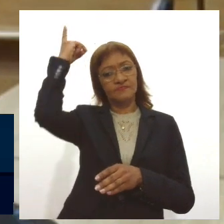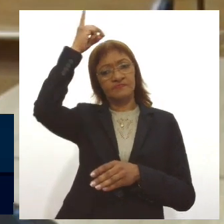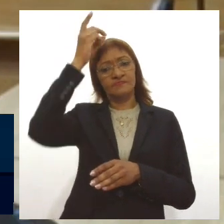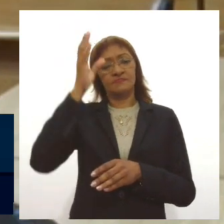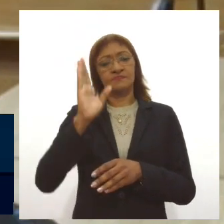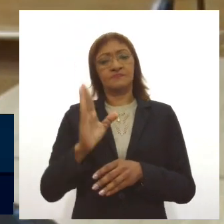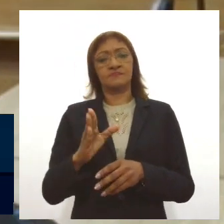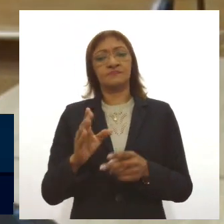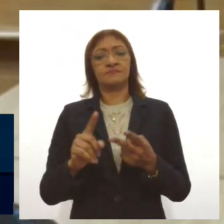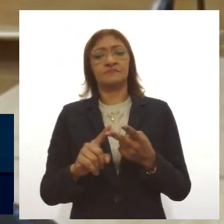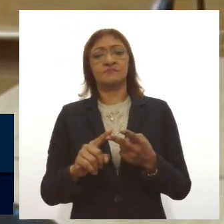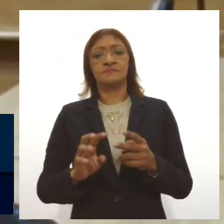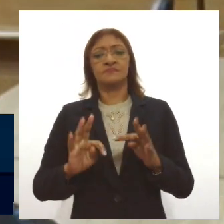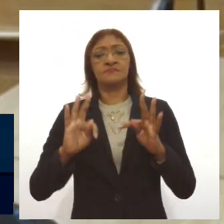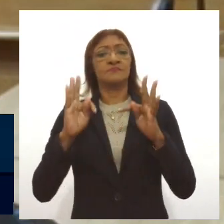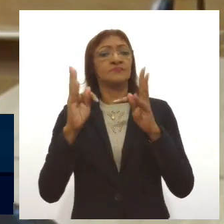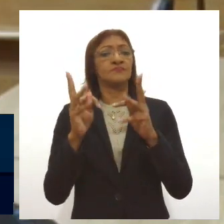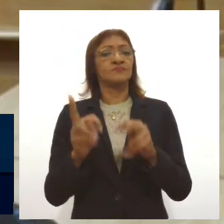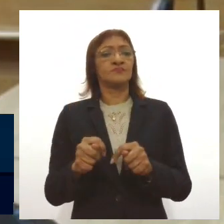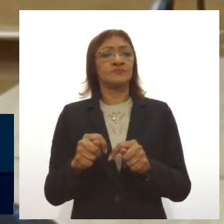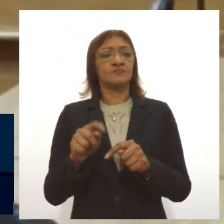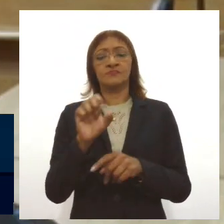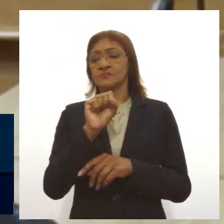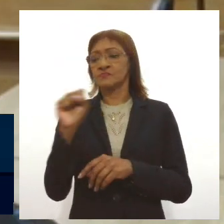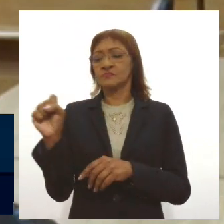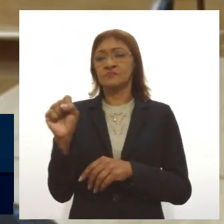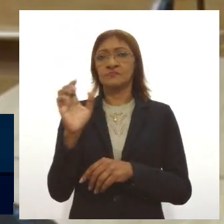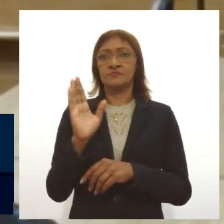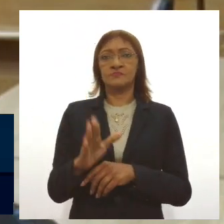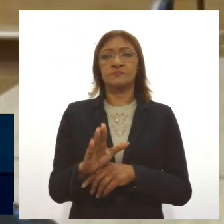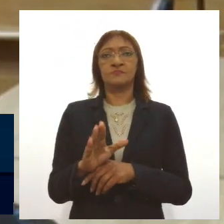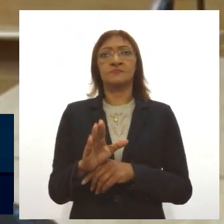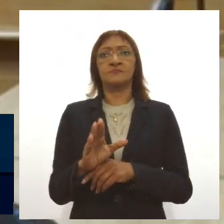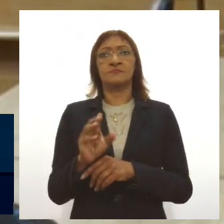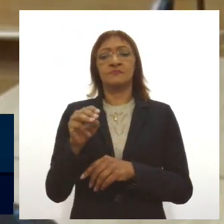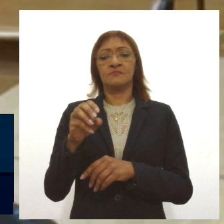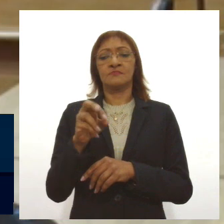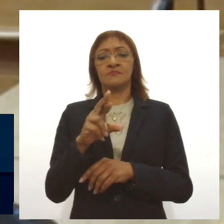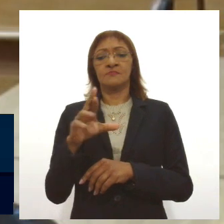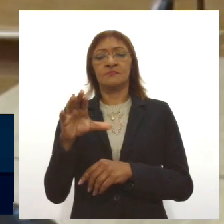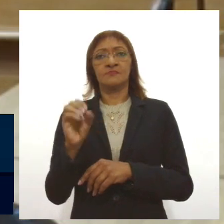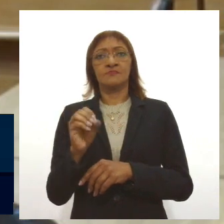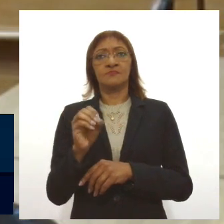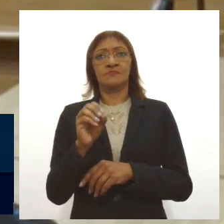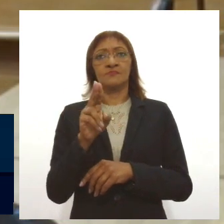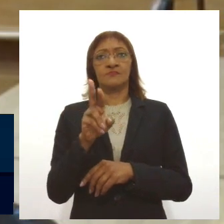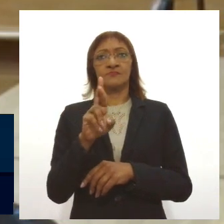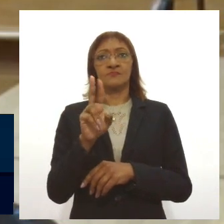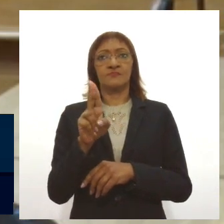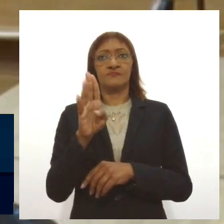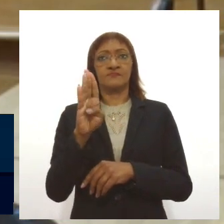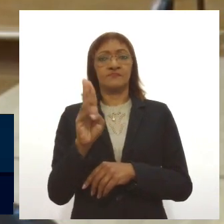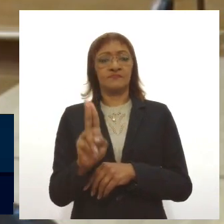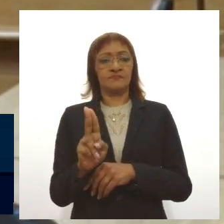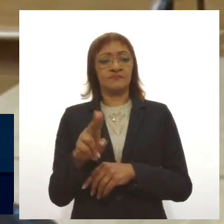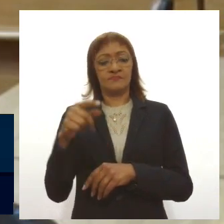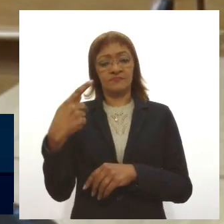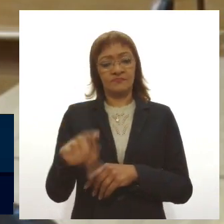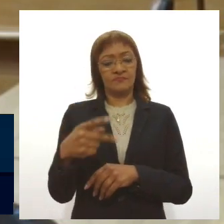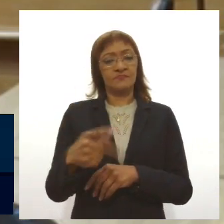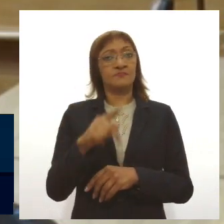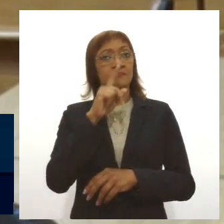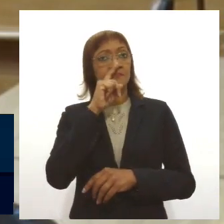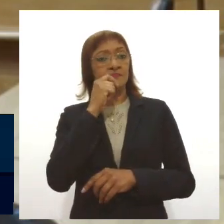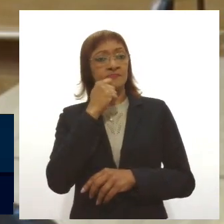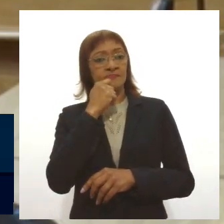Sul, que pega todo o litoral sul, a APA Morro do Urubu, aqui em Aracaju, e